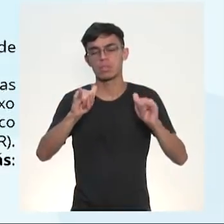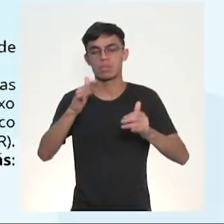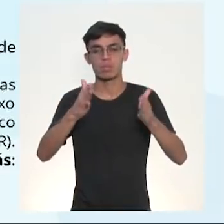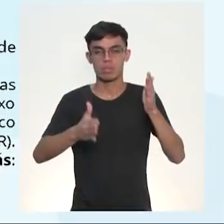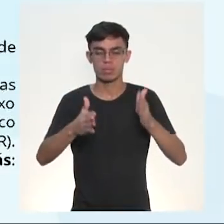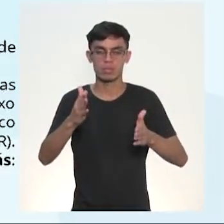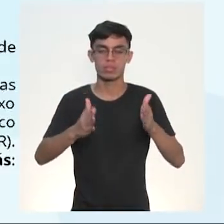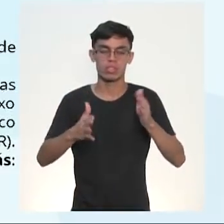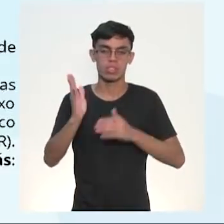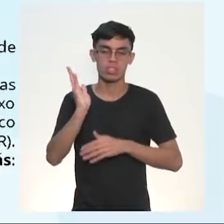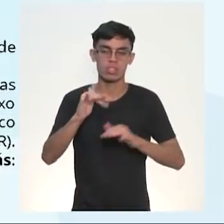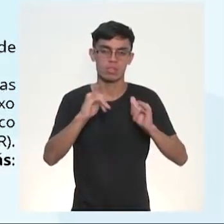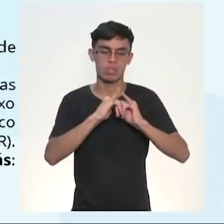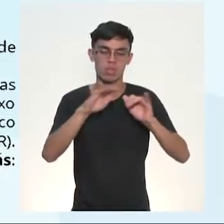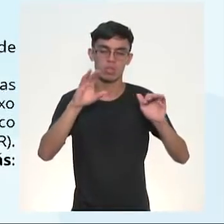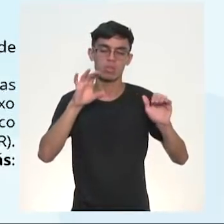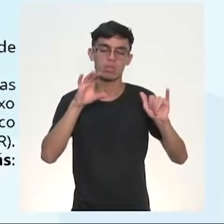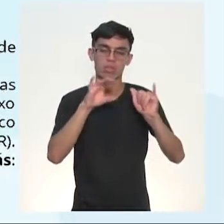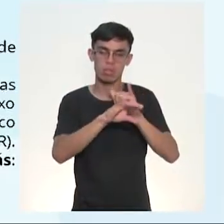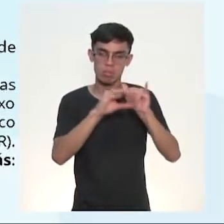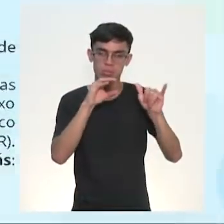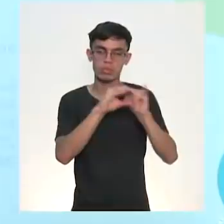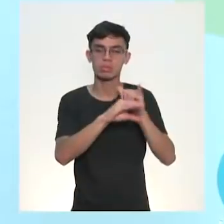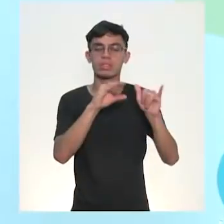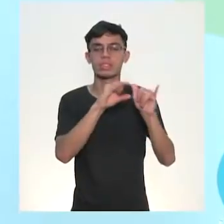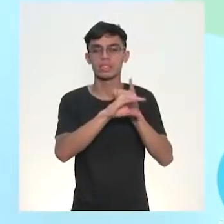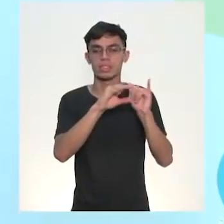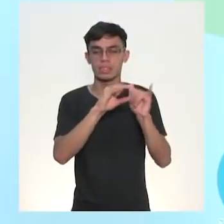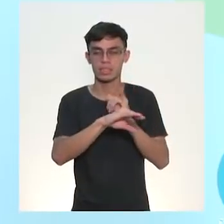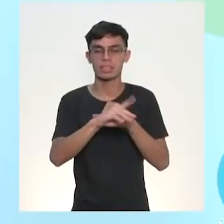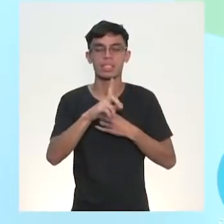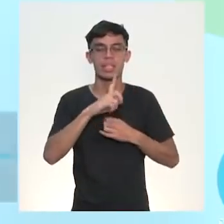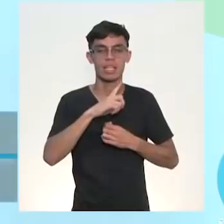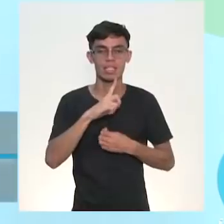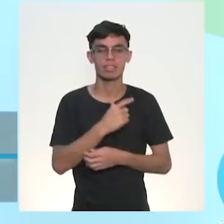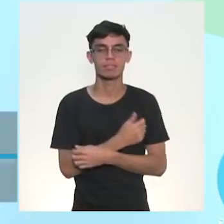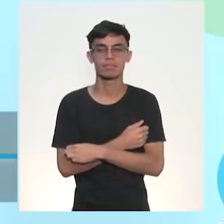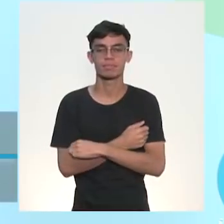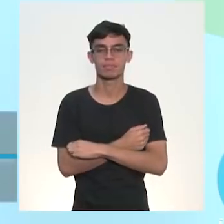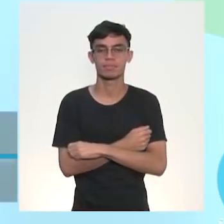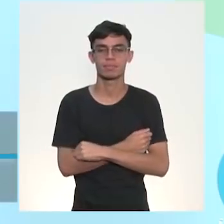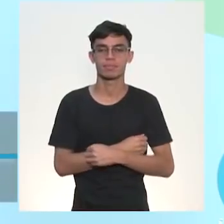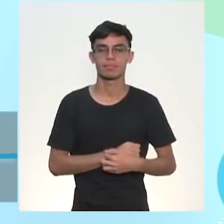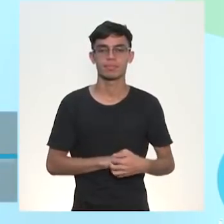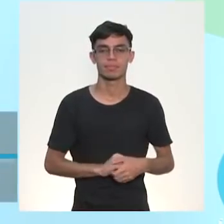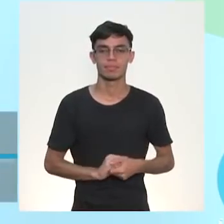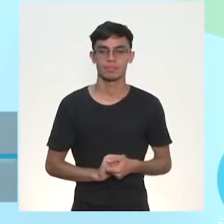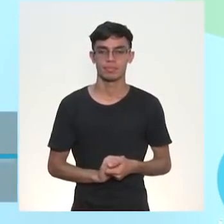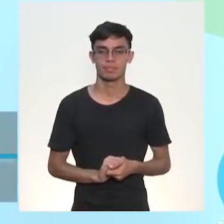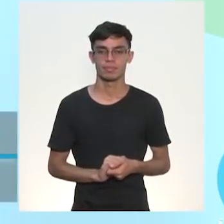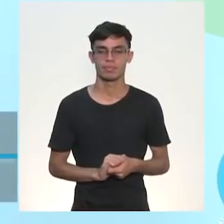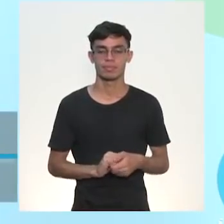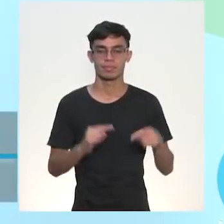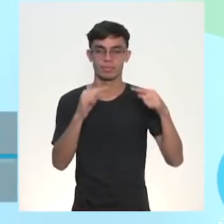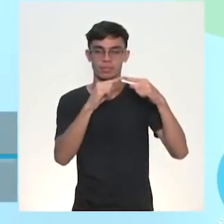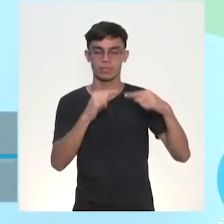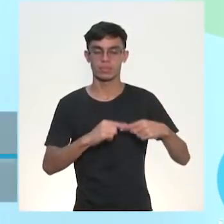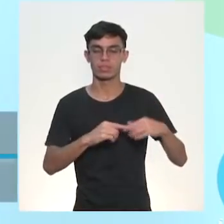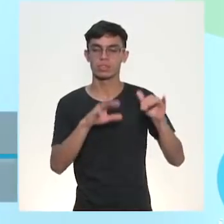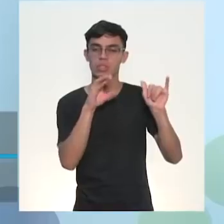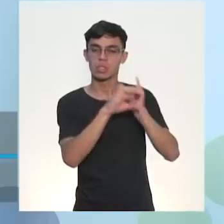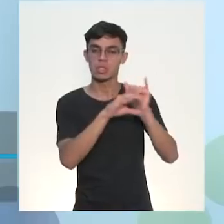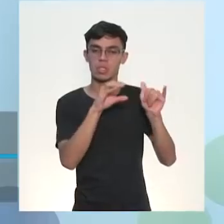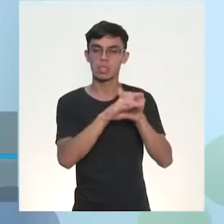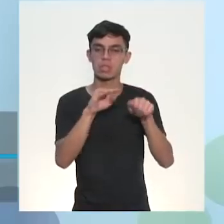sobre termoelétrica, né, da possibilidade, né, como está escassa a geração de energia na hidro, está se cogitando agora ligar mais termoelétrica. É